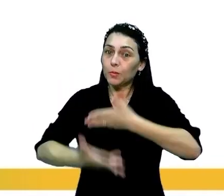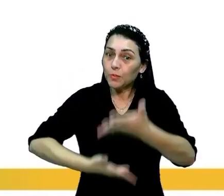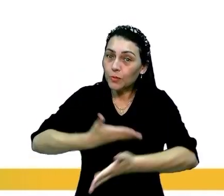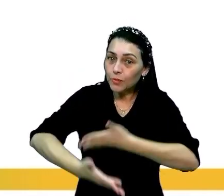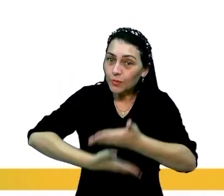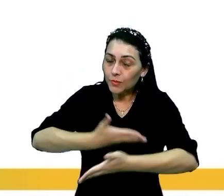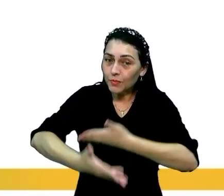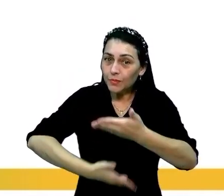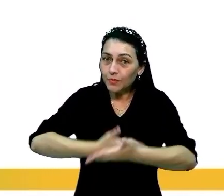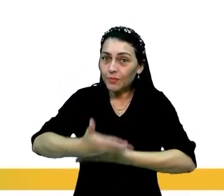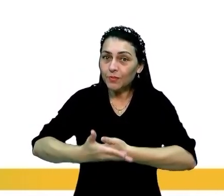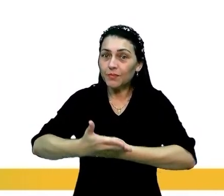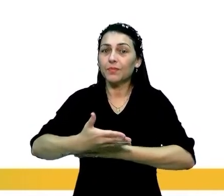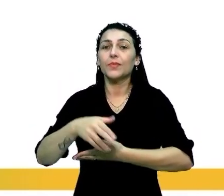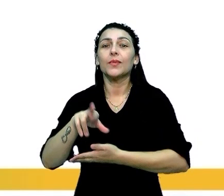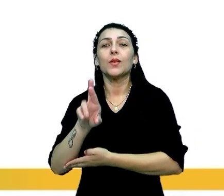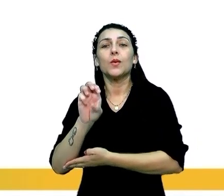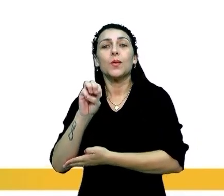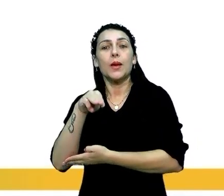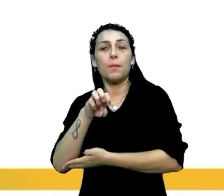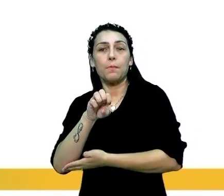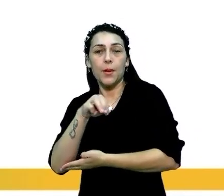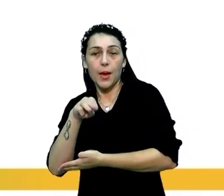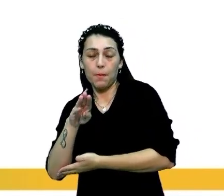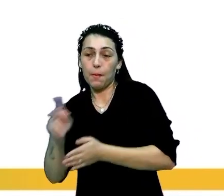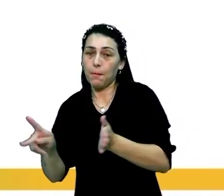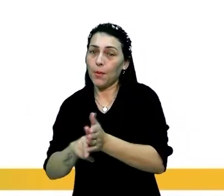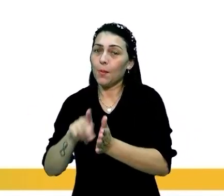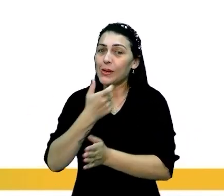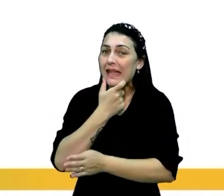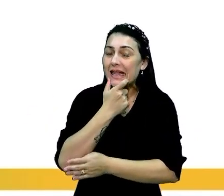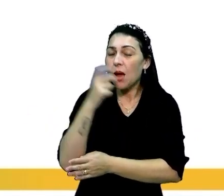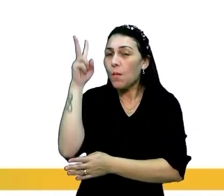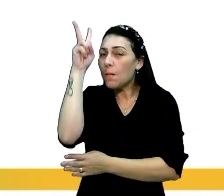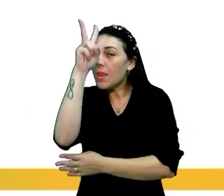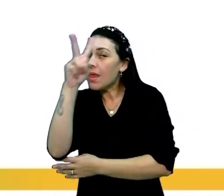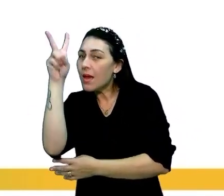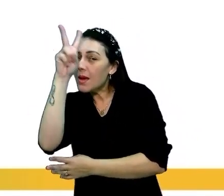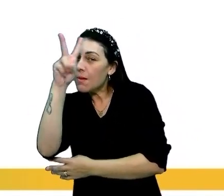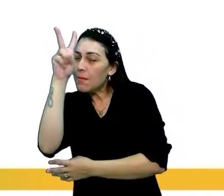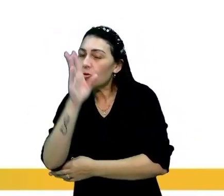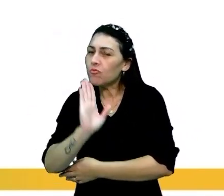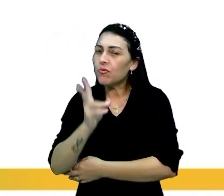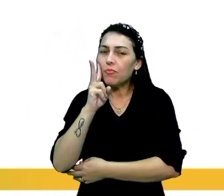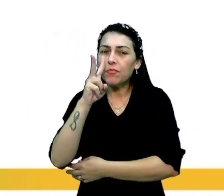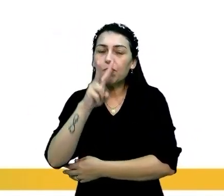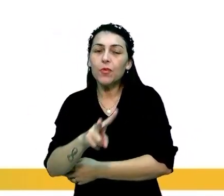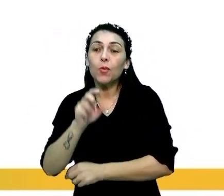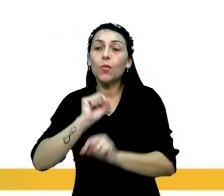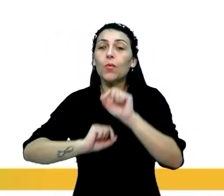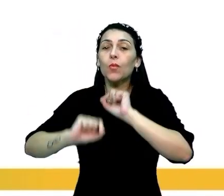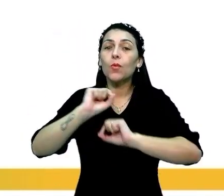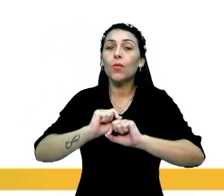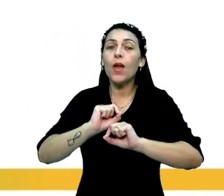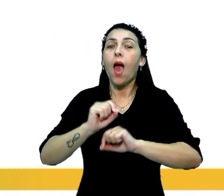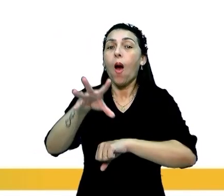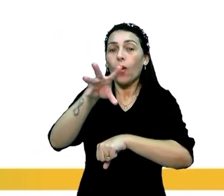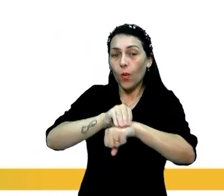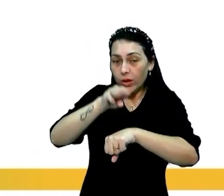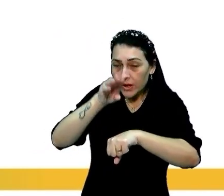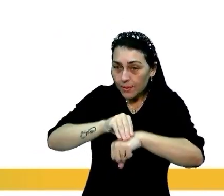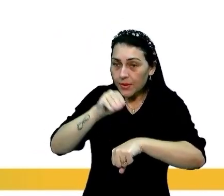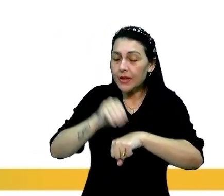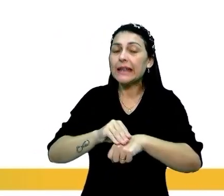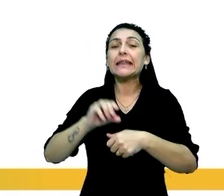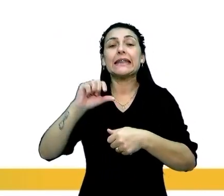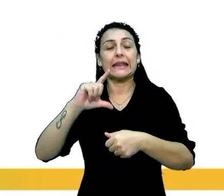interdisciplinariedade. Remember do inglês. Vamos nos lembrar aqui que a gente já viu que é uma área de conhecimento, que a